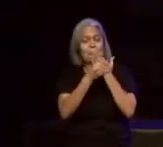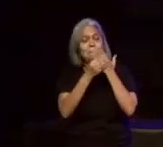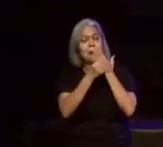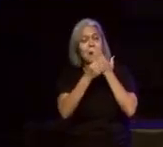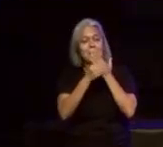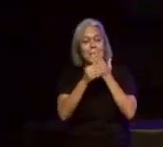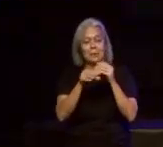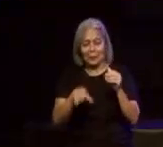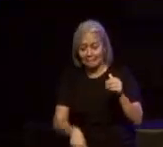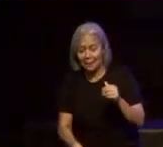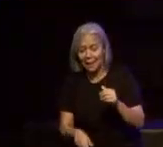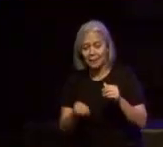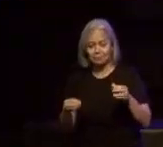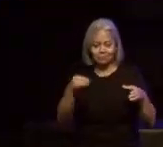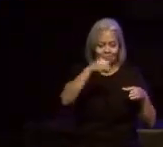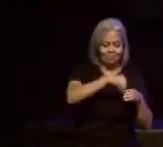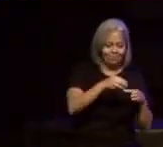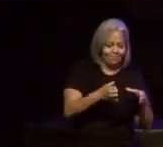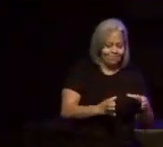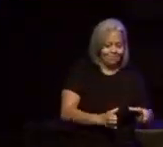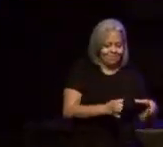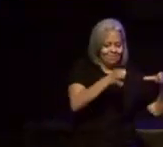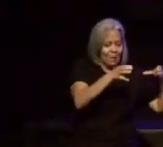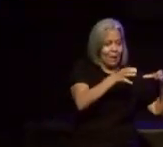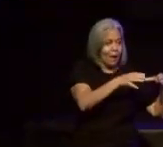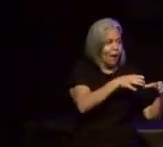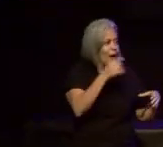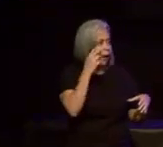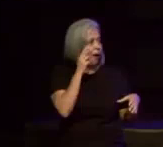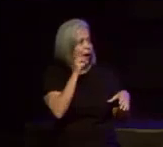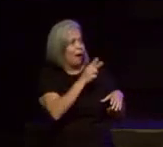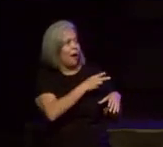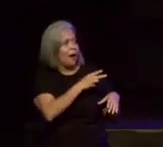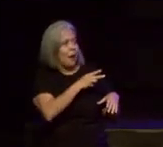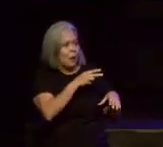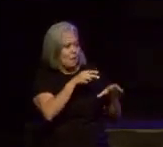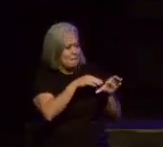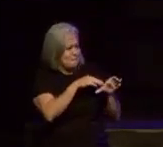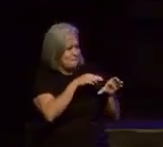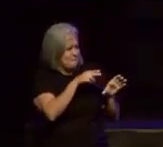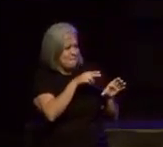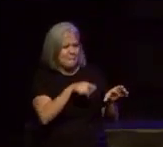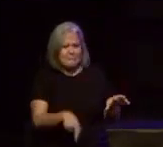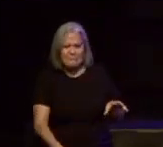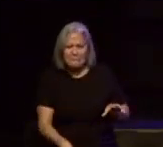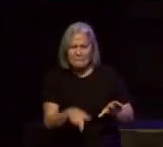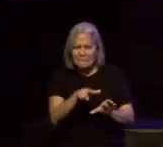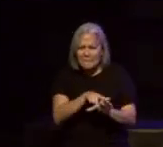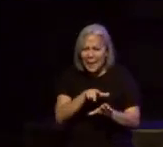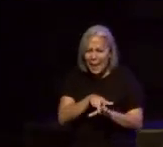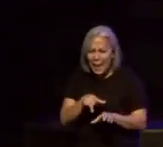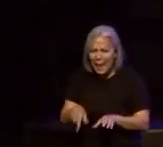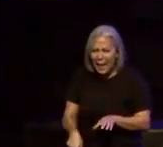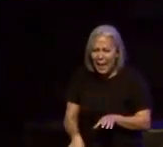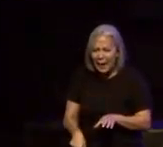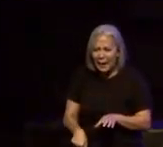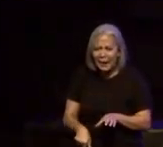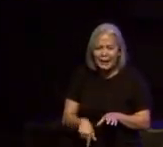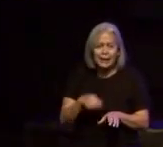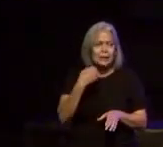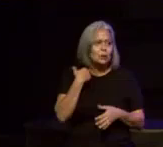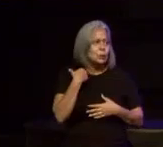E eu levantei e por alguns segundos eu fiz as pessoas acreditarem que eu estava com um pé arrancado de um corpo aqui